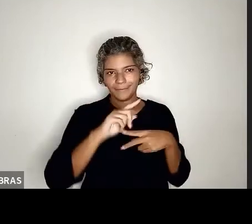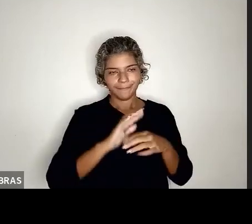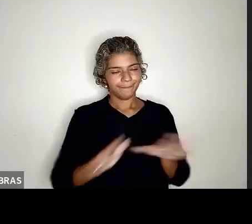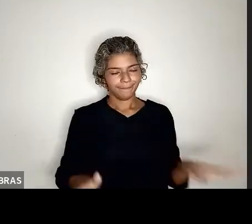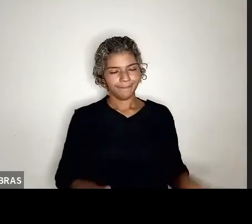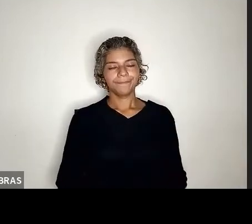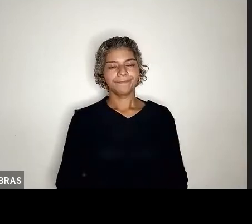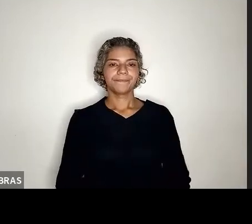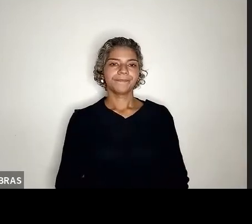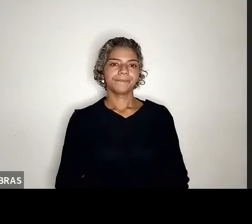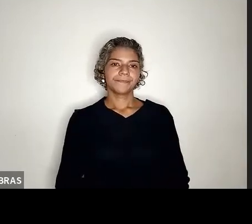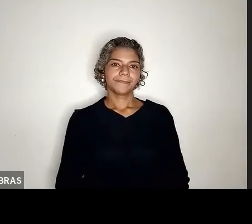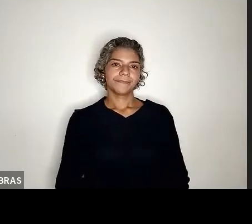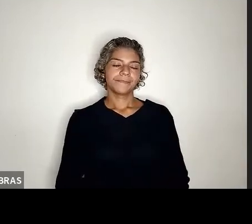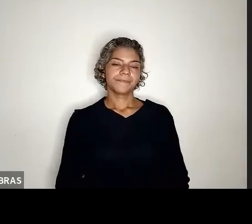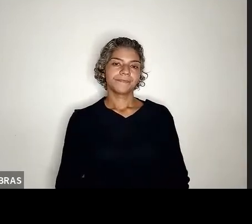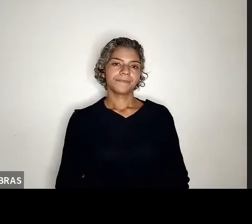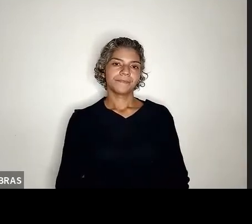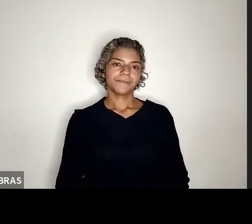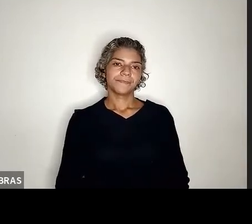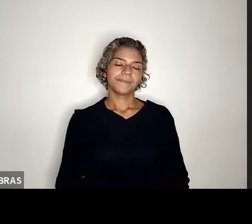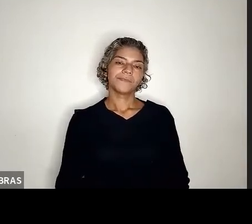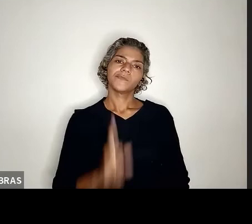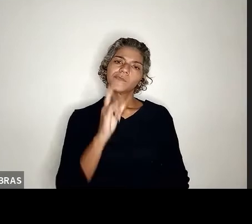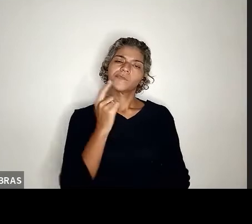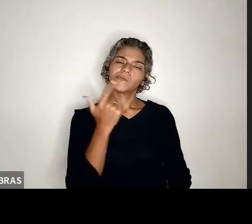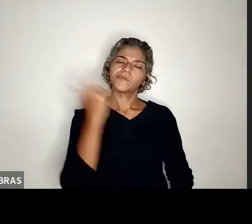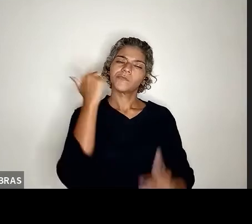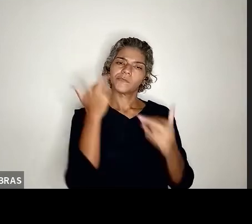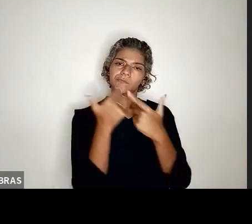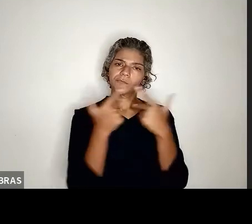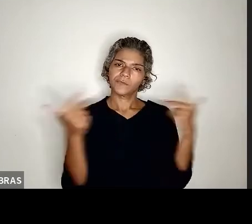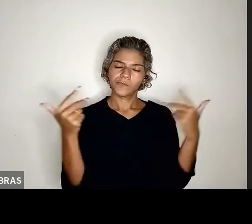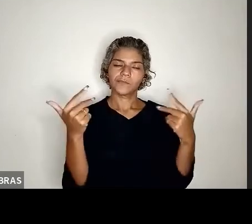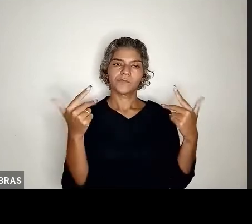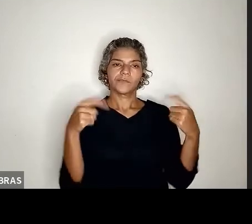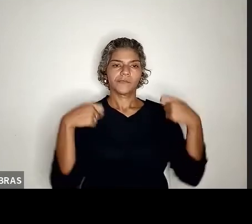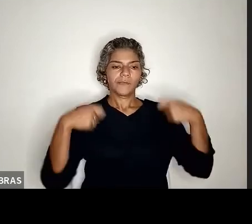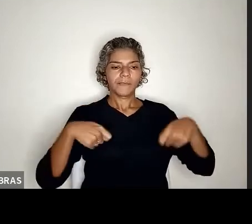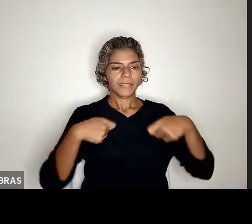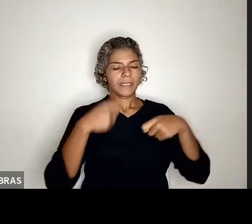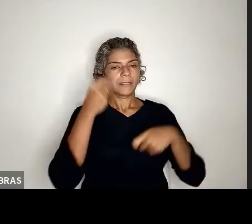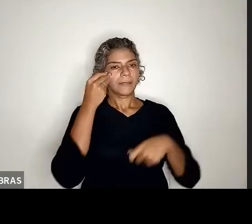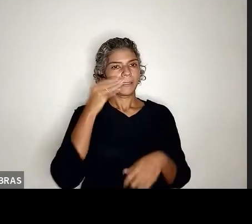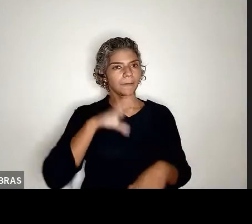das outras questões que a gente precisa enfrentar, ouvir vocês falando